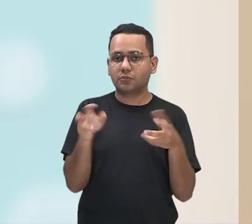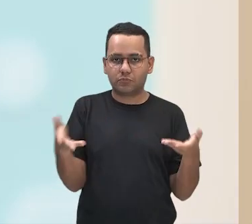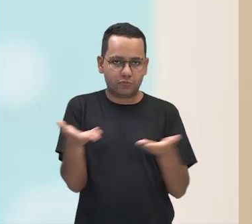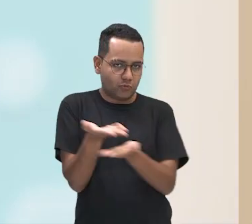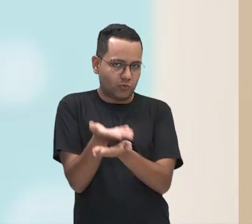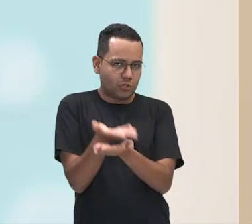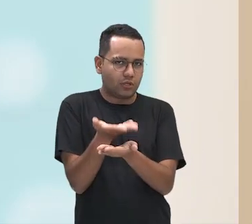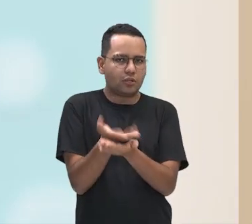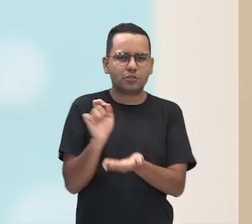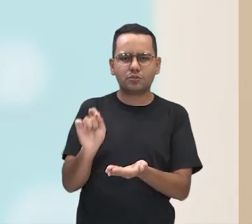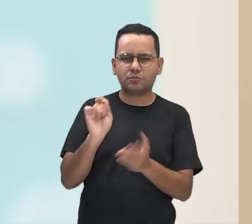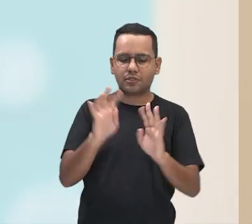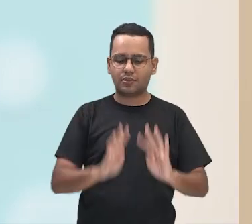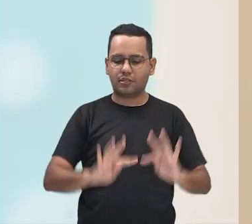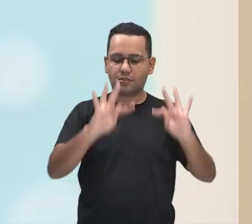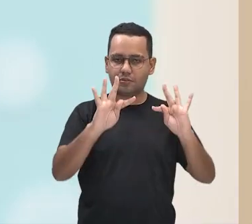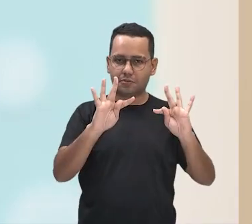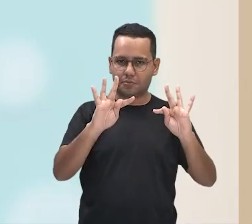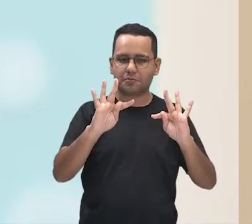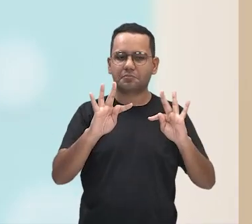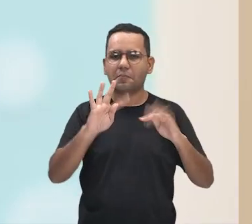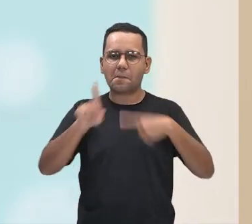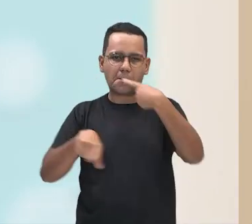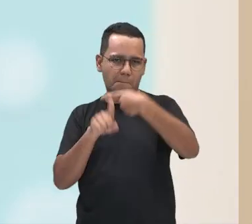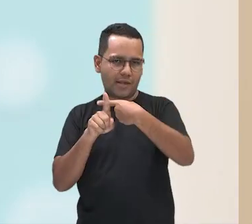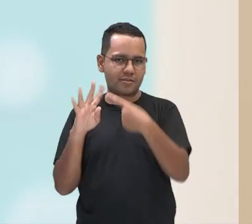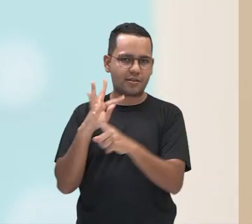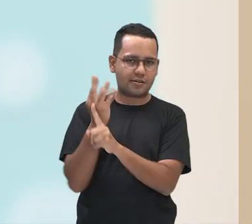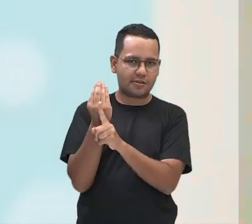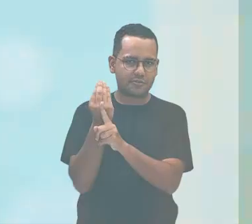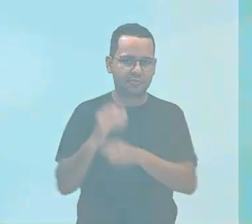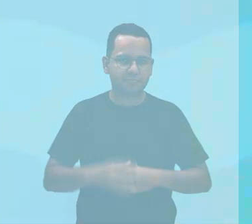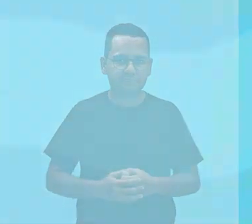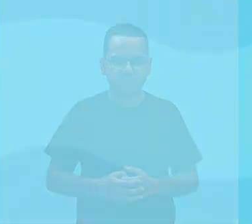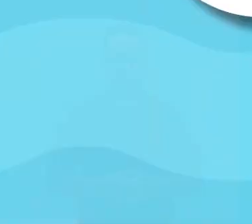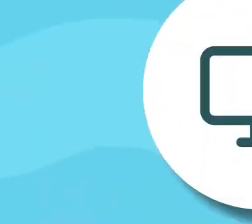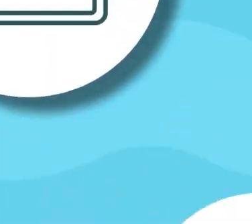a utilização da tecnologia no mundo das artes.